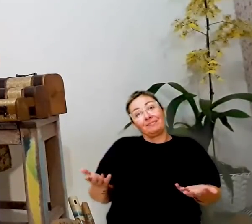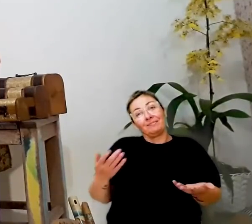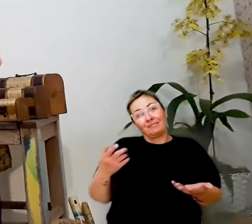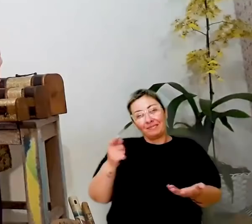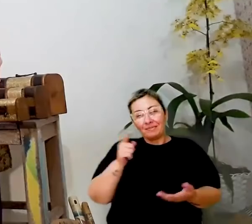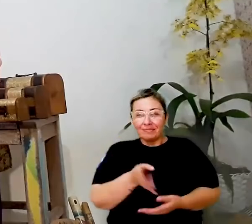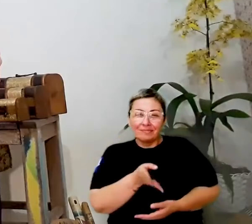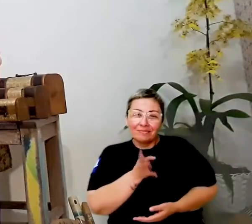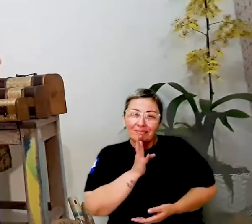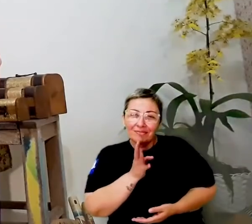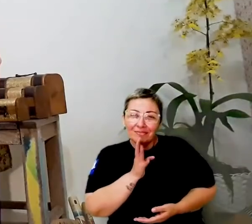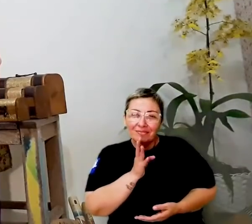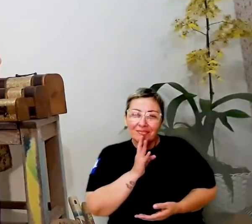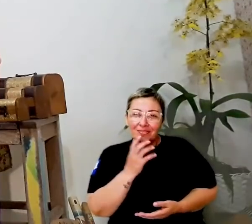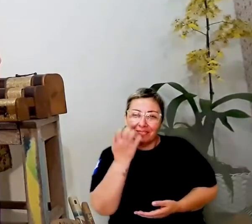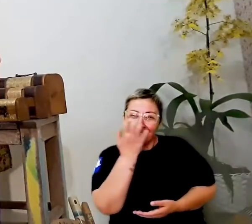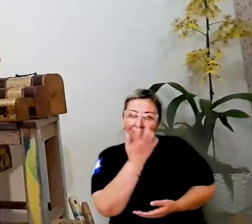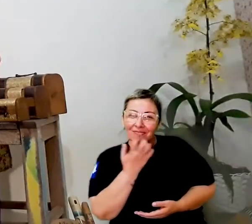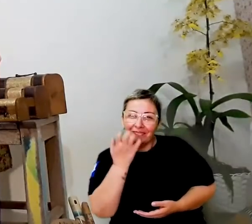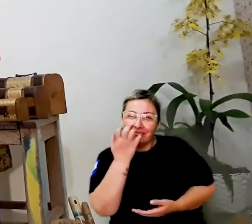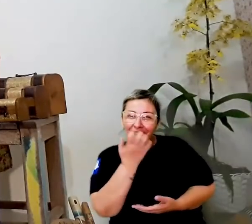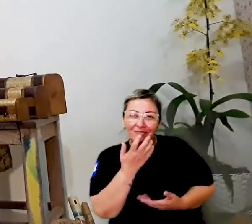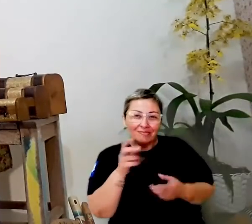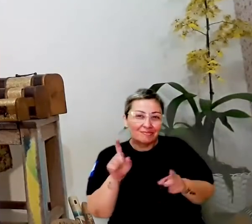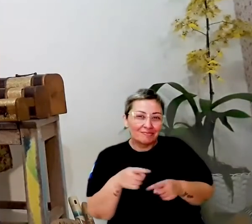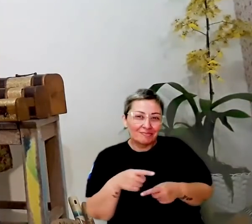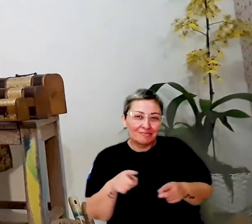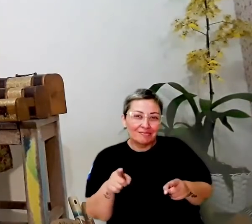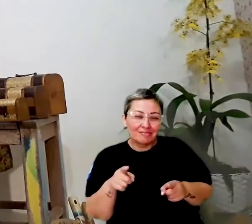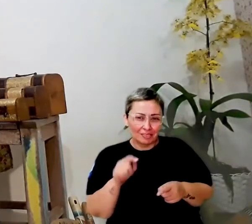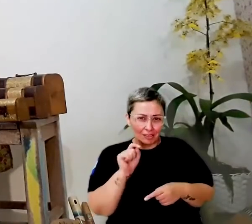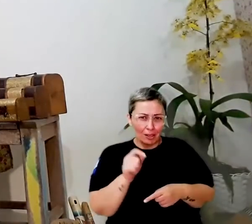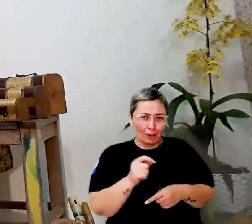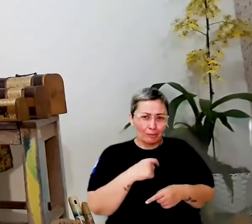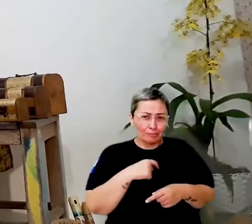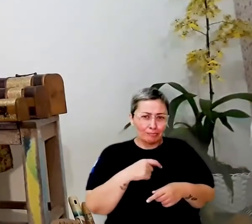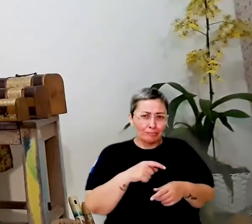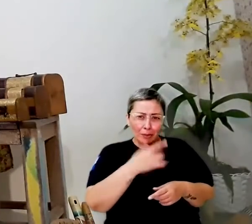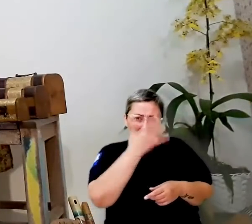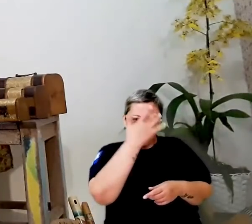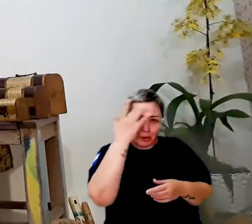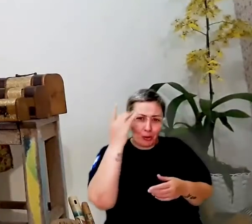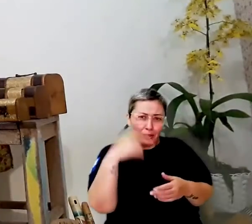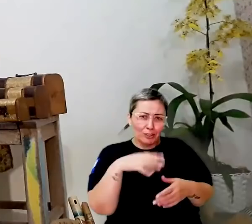Vocês conhecem essa canção? Alguém já cantou para você?